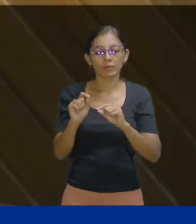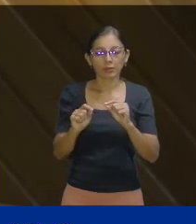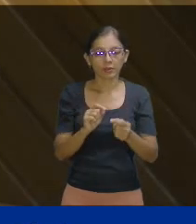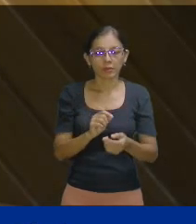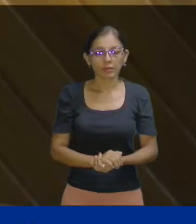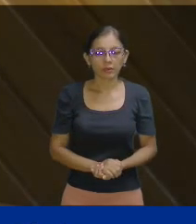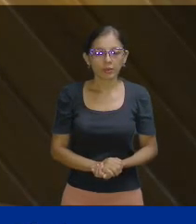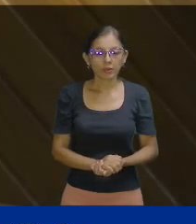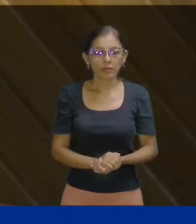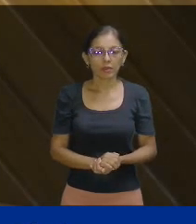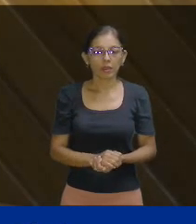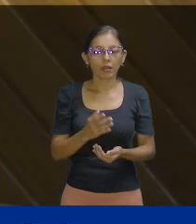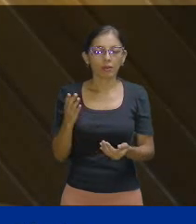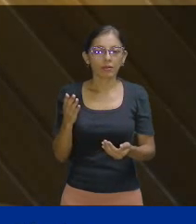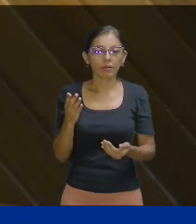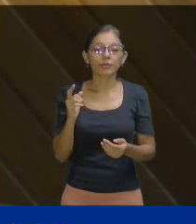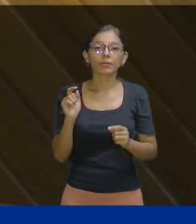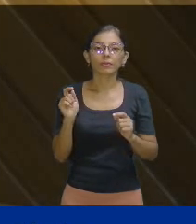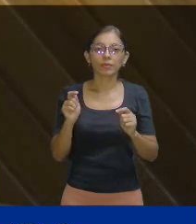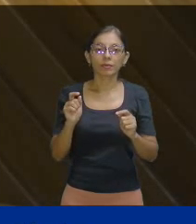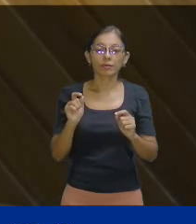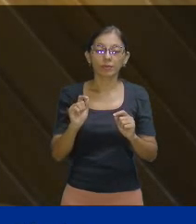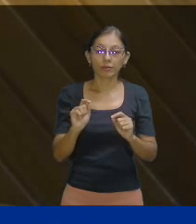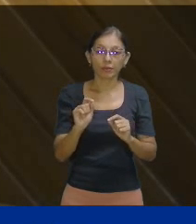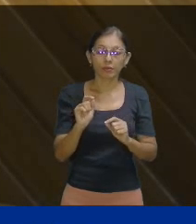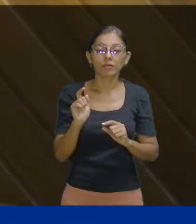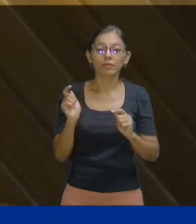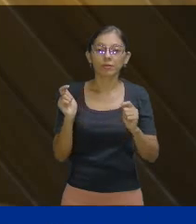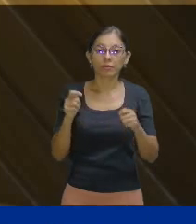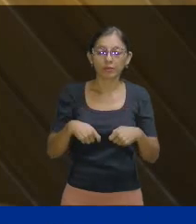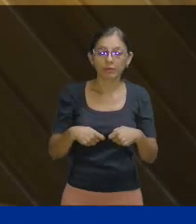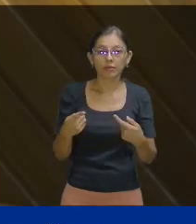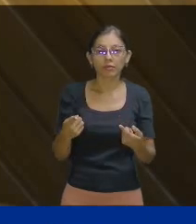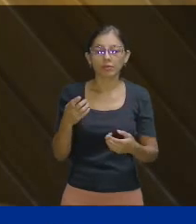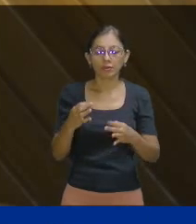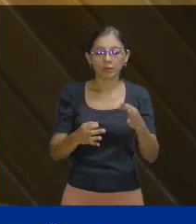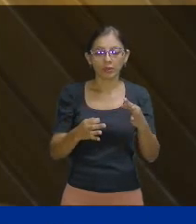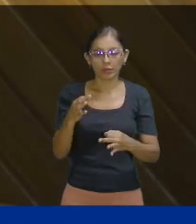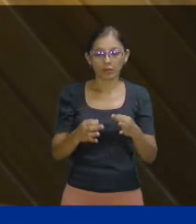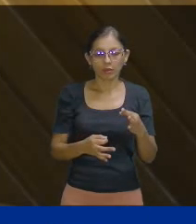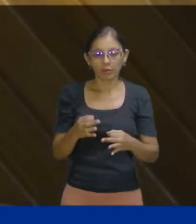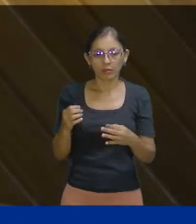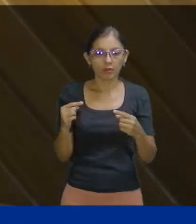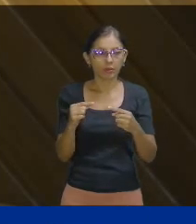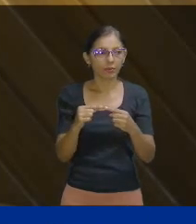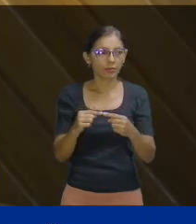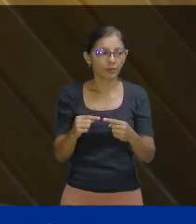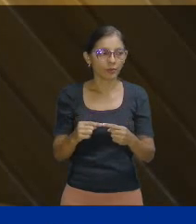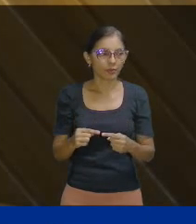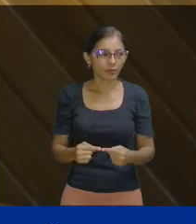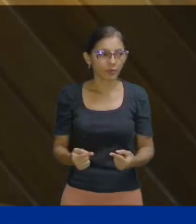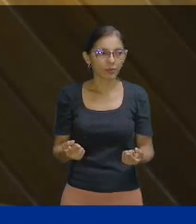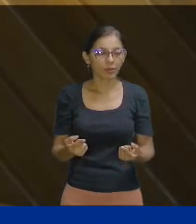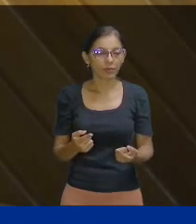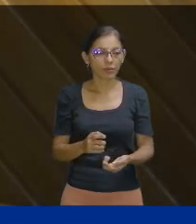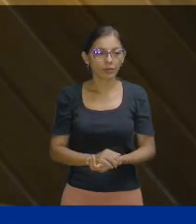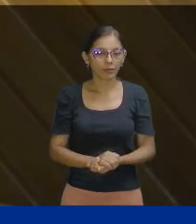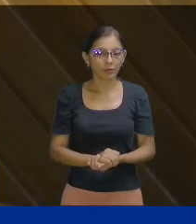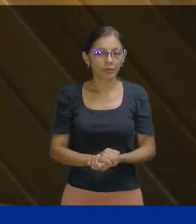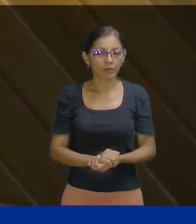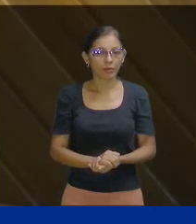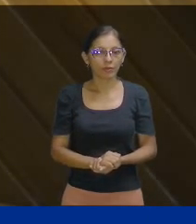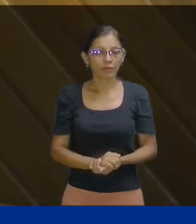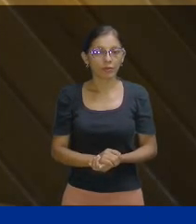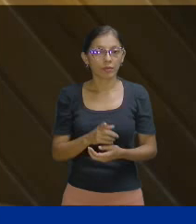medida processual destinada a desconstituir atos judiciais eivados de vícios insanáveis que